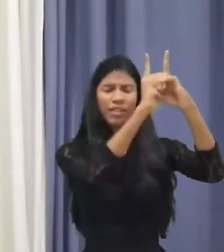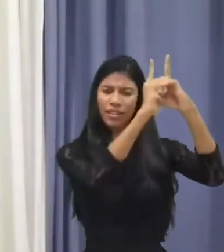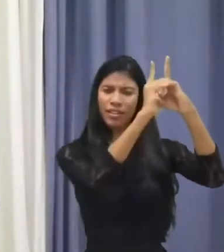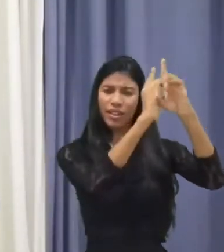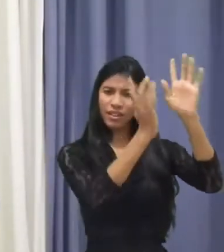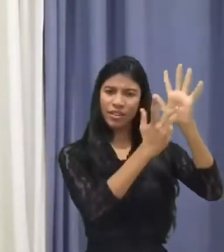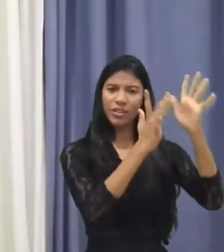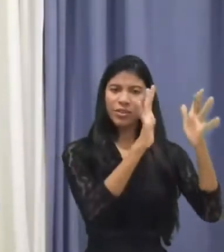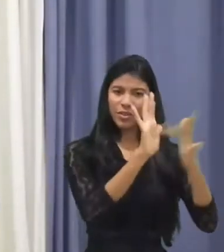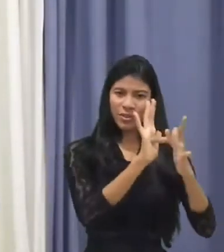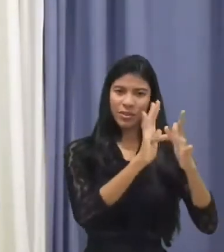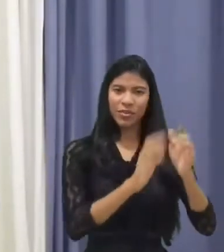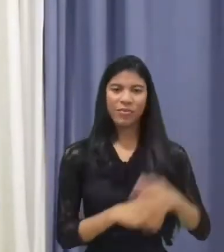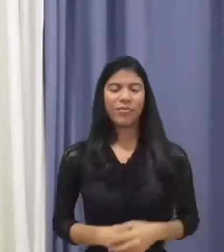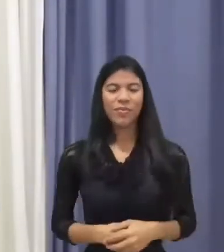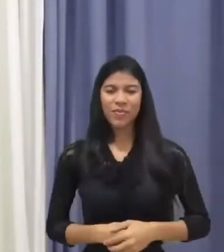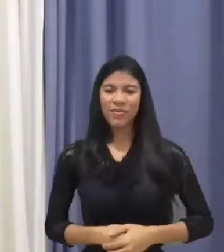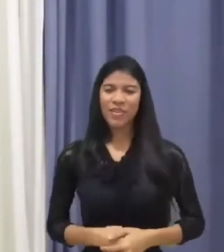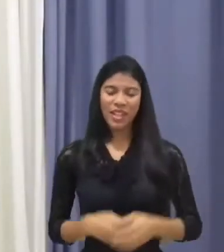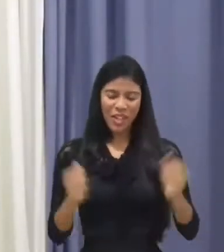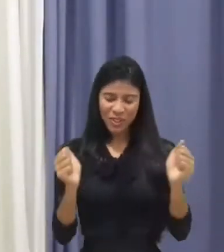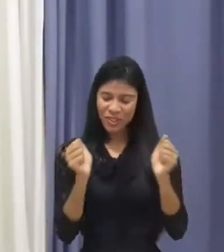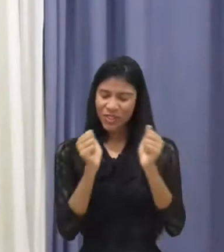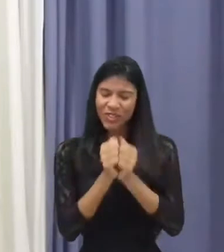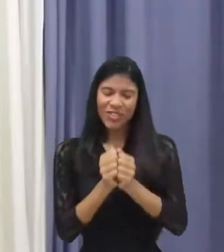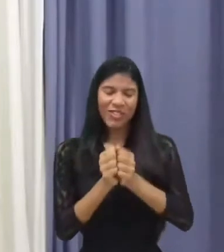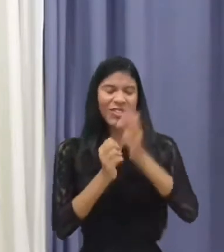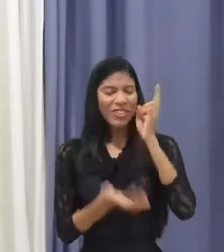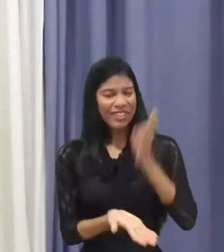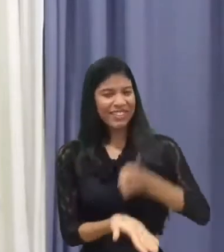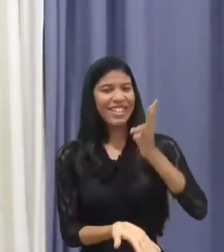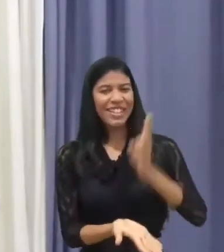e assim estaremos para sempre com o Senhor.